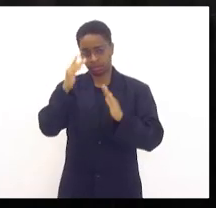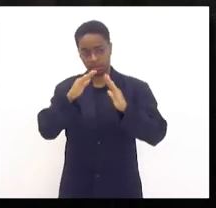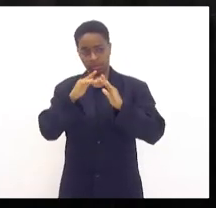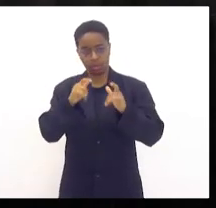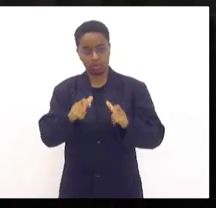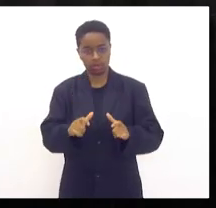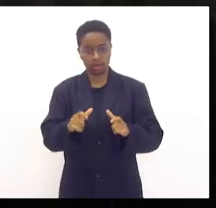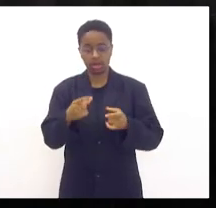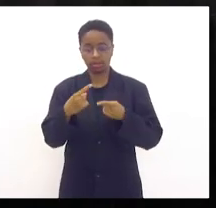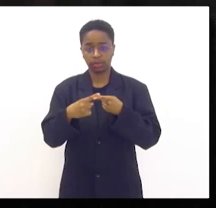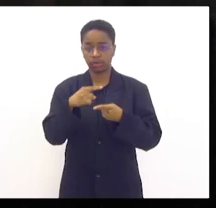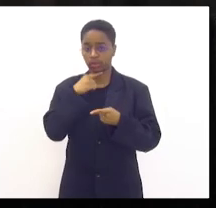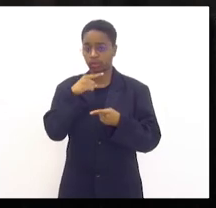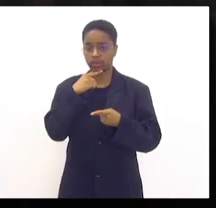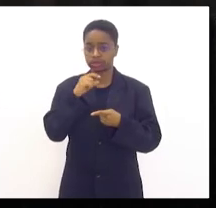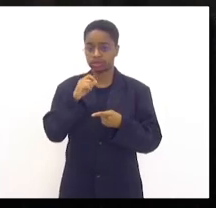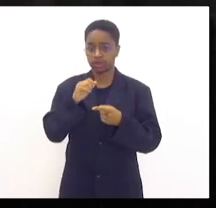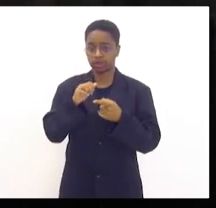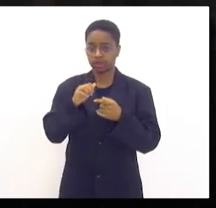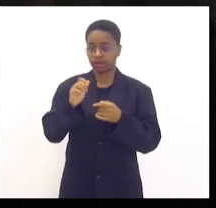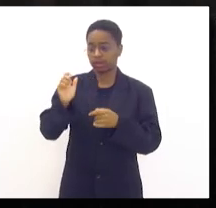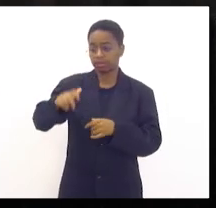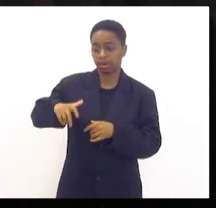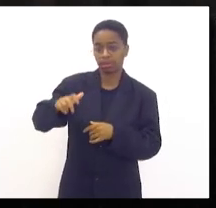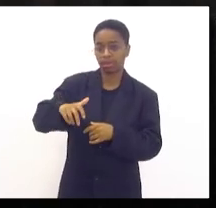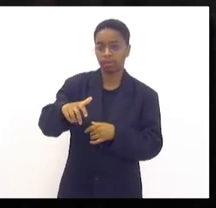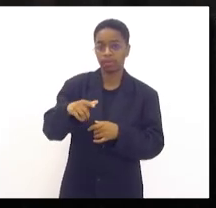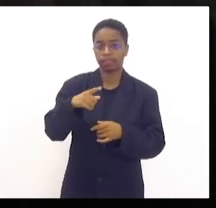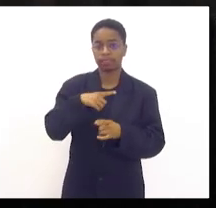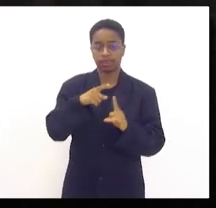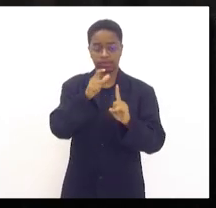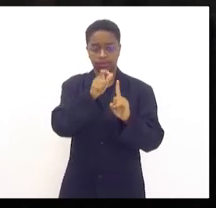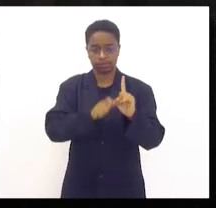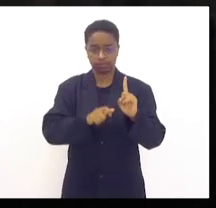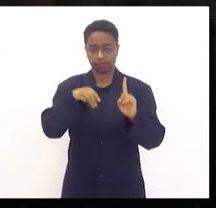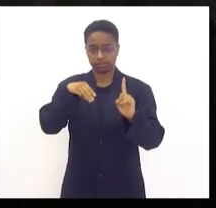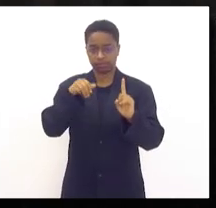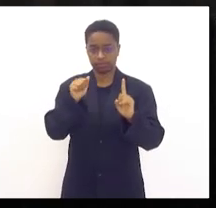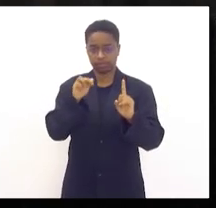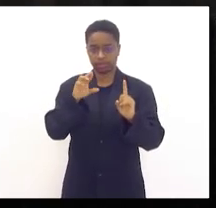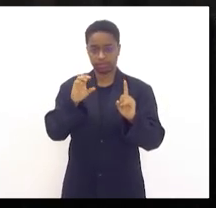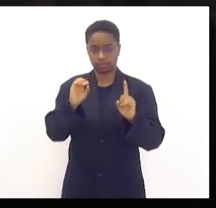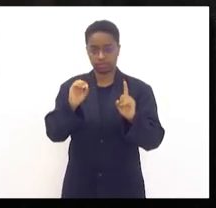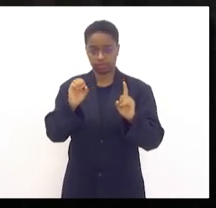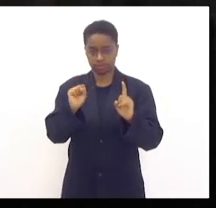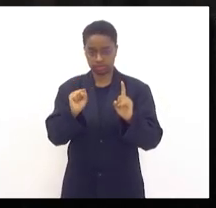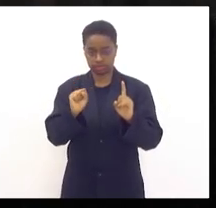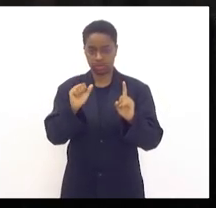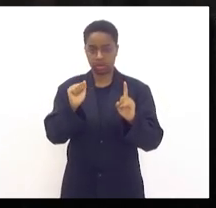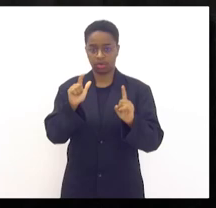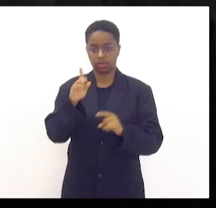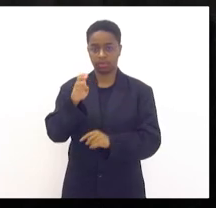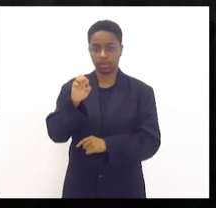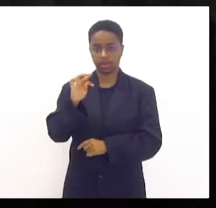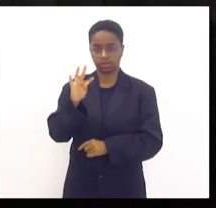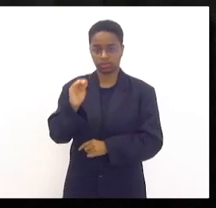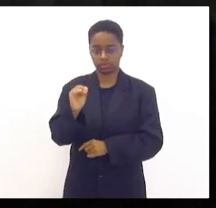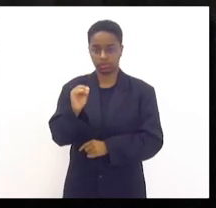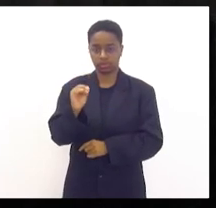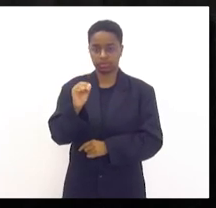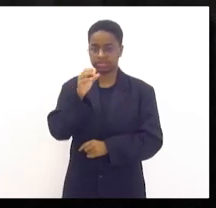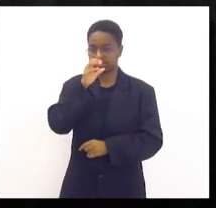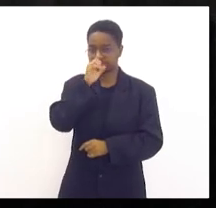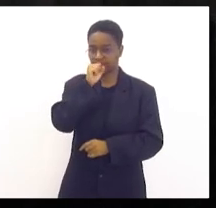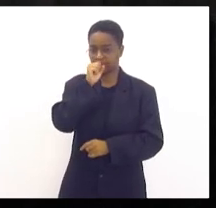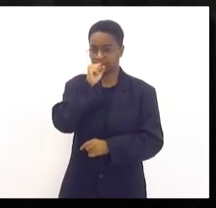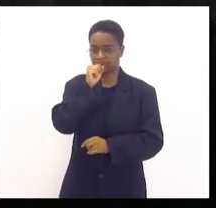que não tinha como sair de casa. Teve um morador chamado Marcos Alberto. No domingo, de sábado para domingo, foi o